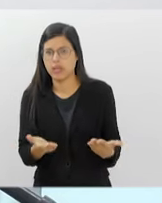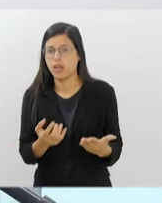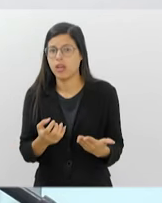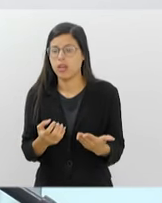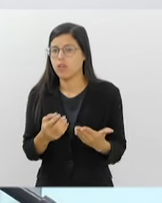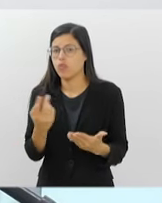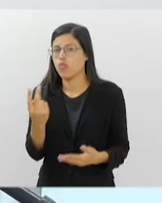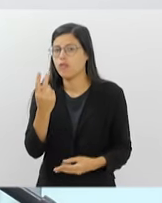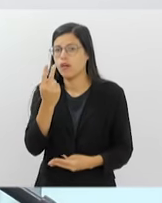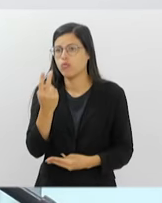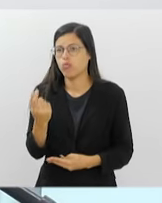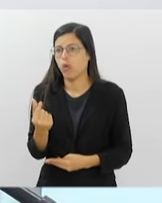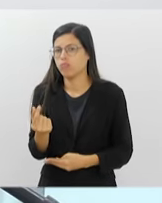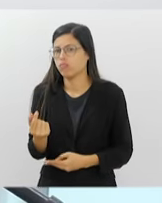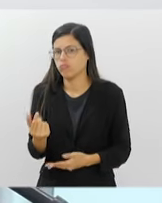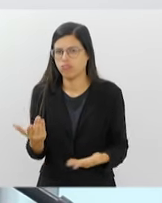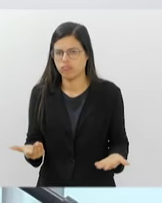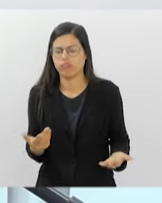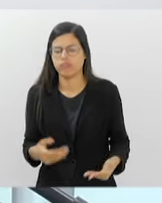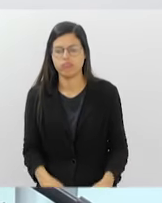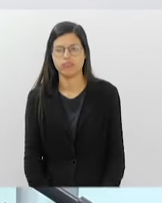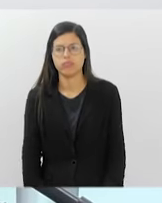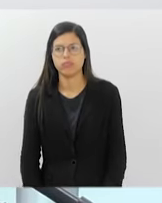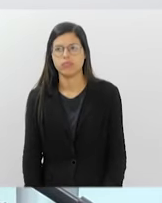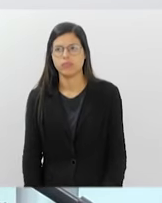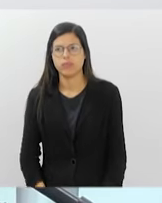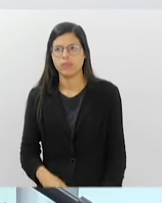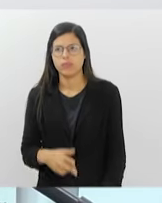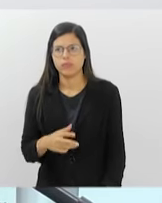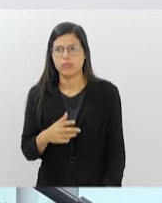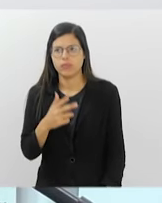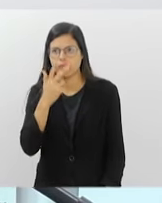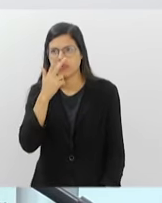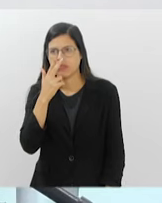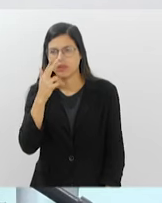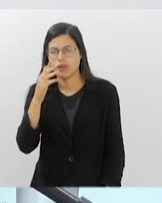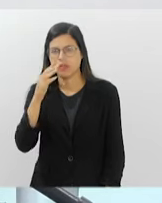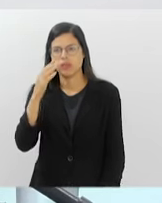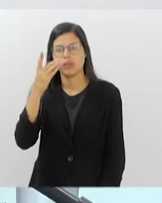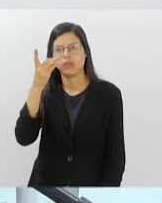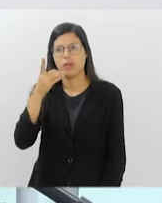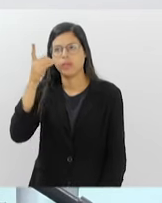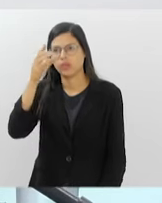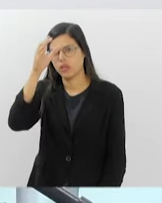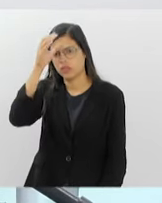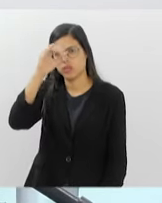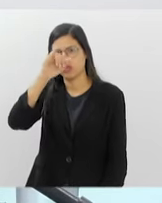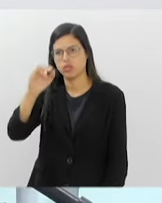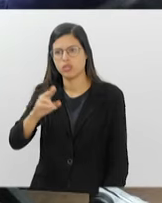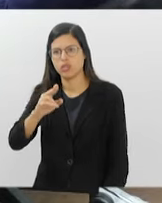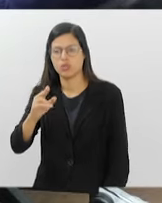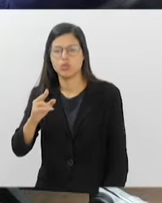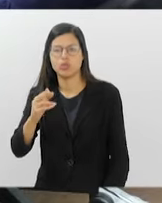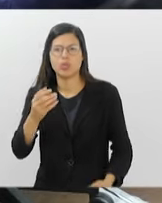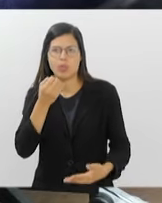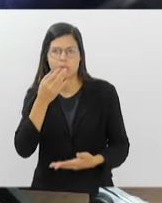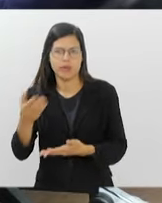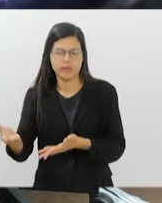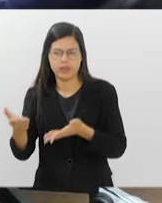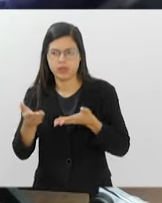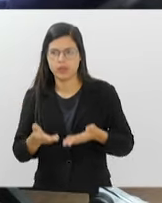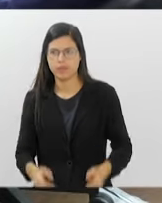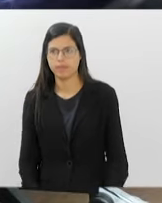foi bagatela de quanto foi isso me parece também Deputado deputada tiju muito bem-vinda uma honra ter uma excelência conosco parece também que a